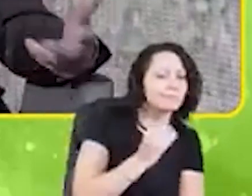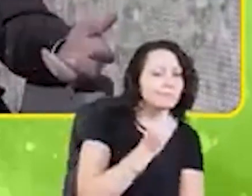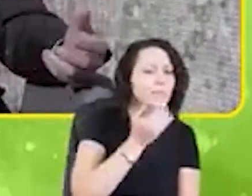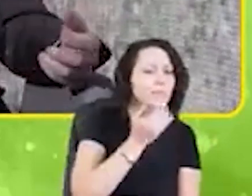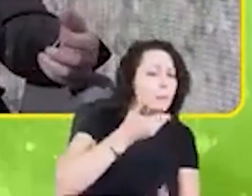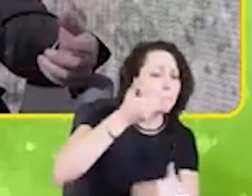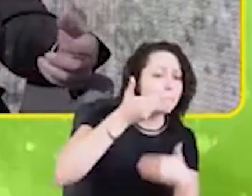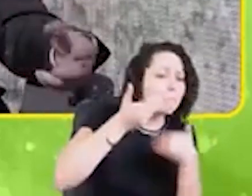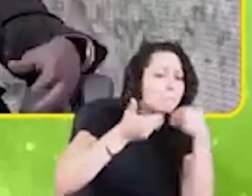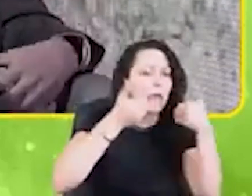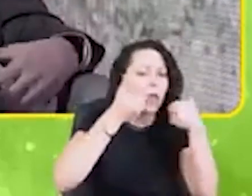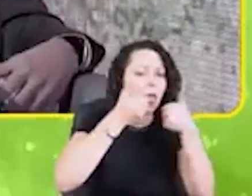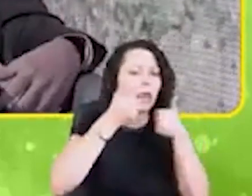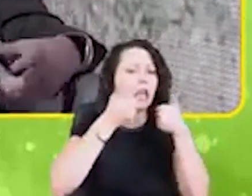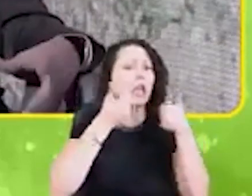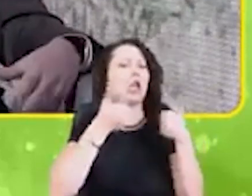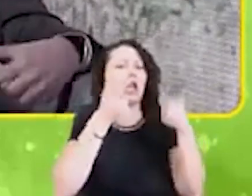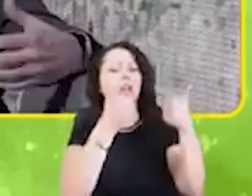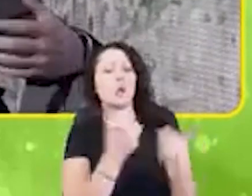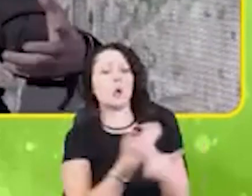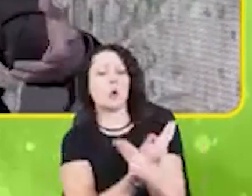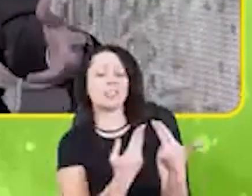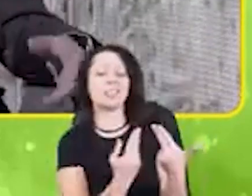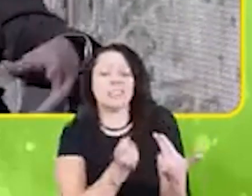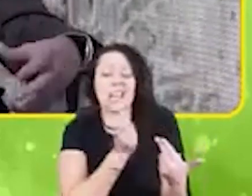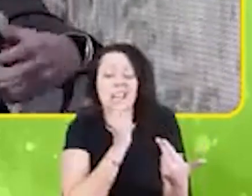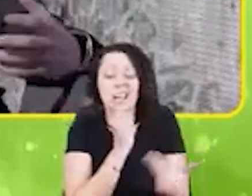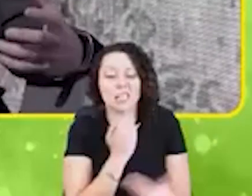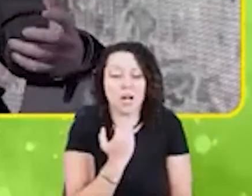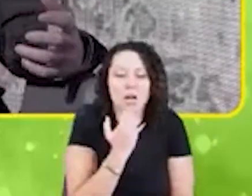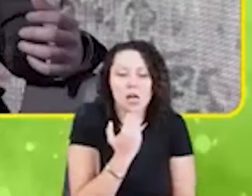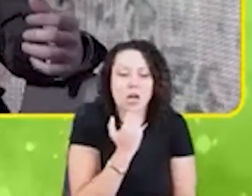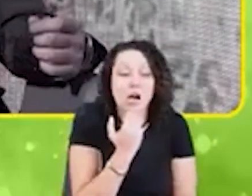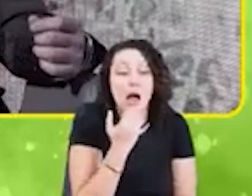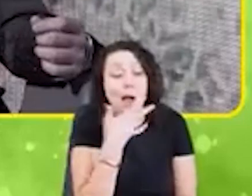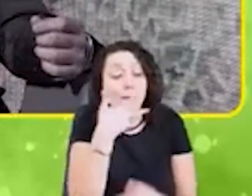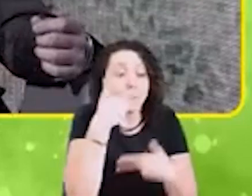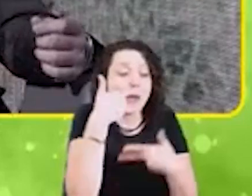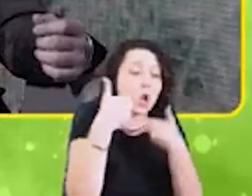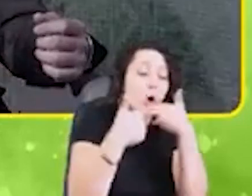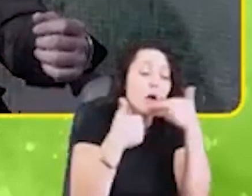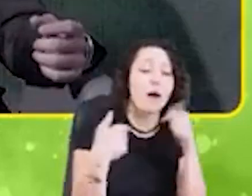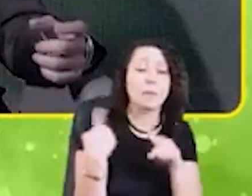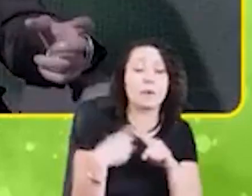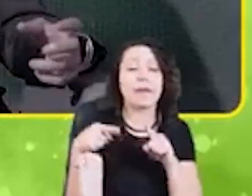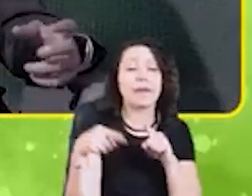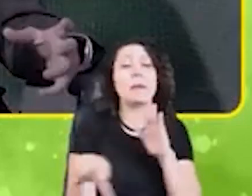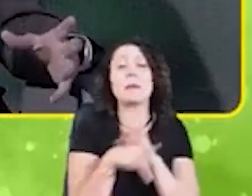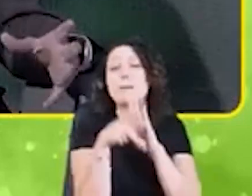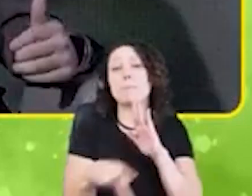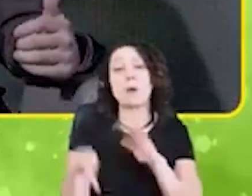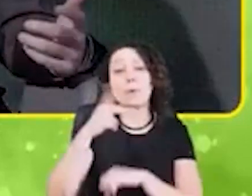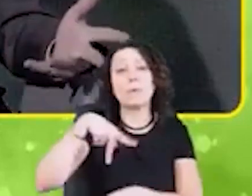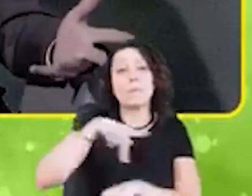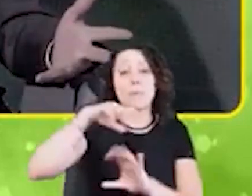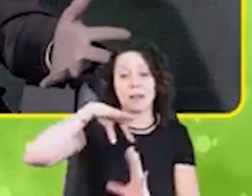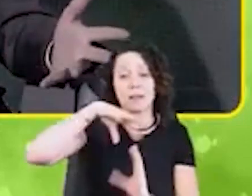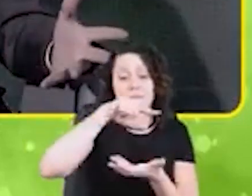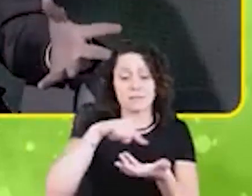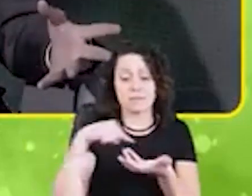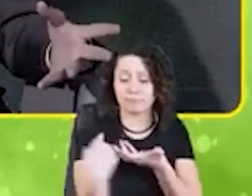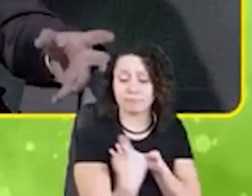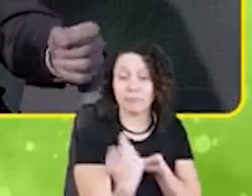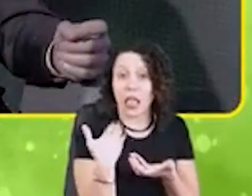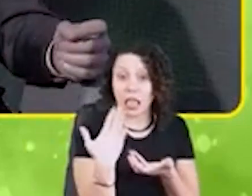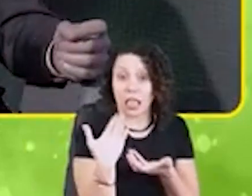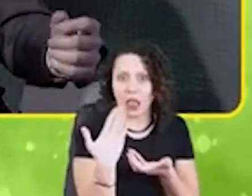lacunas preenchimento de lacunas no caminho de tropicalização de aumento da precisão do nosso e mental Nacional o outro deles foi para aprovação do